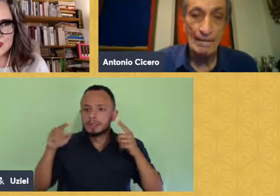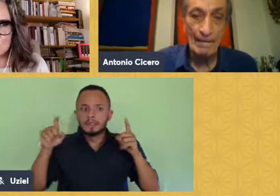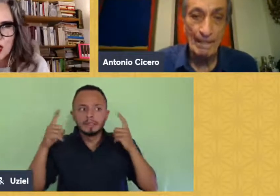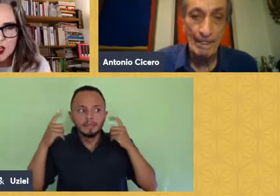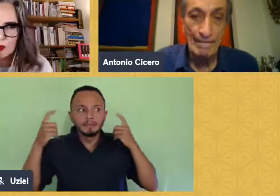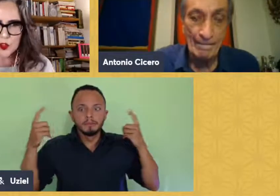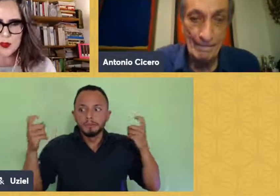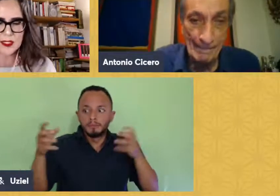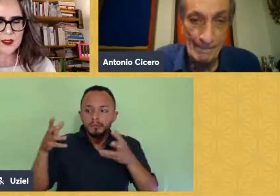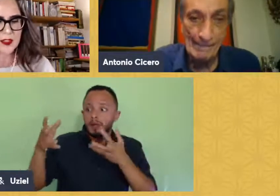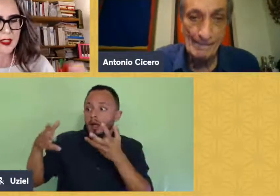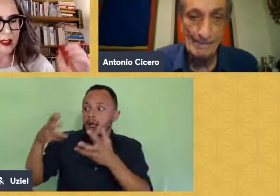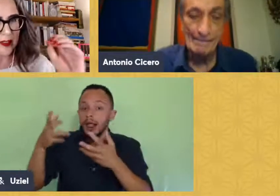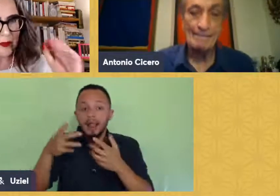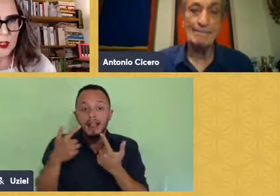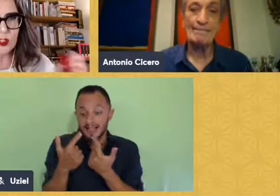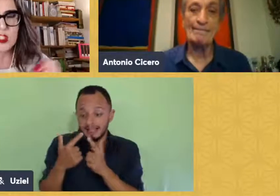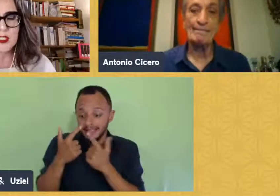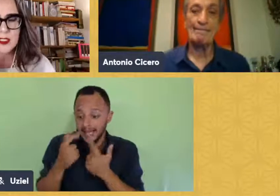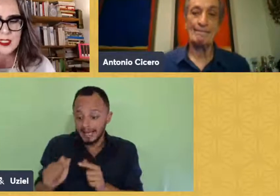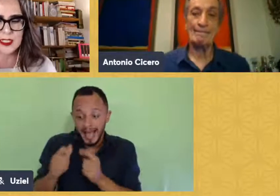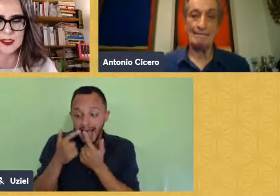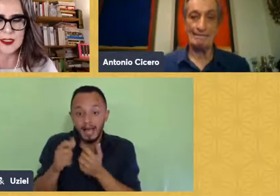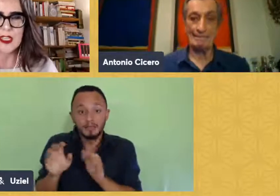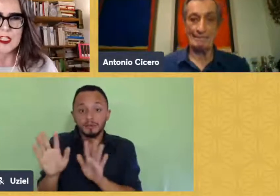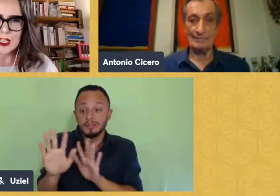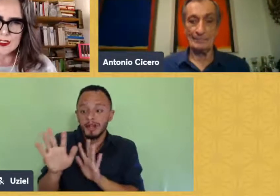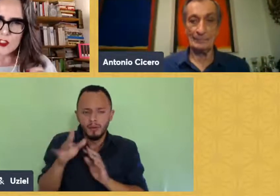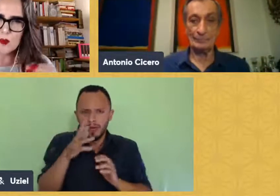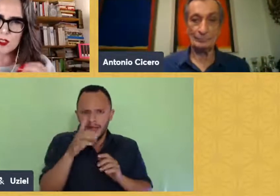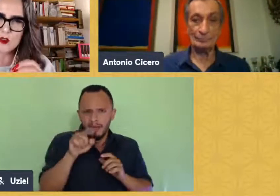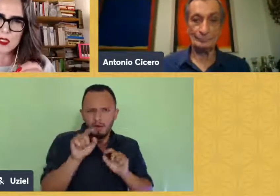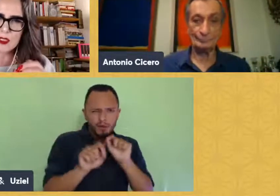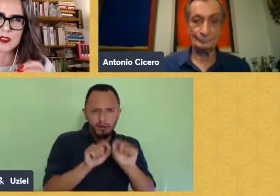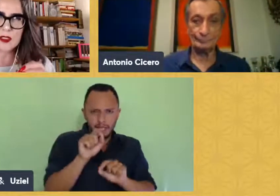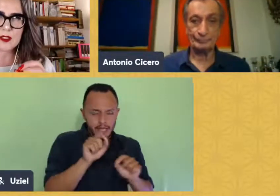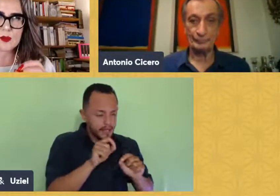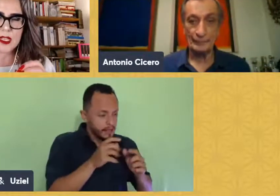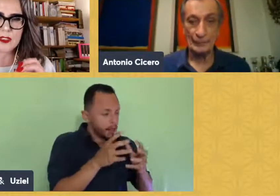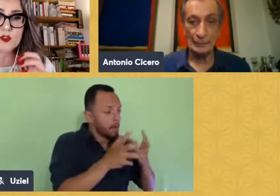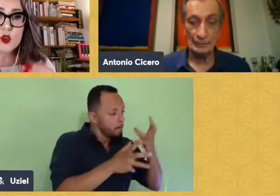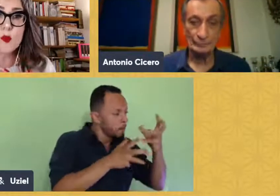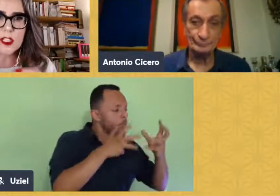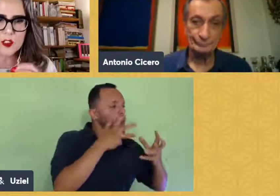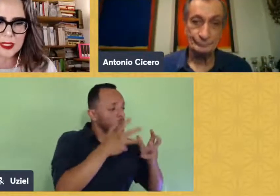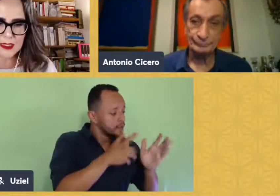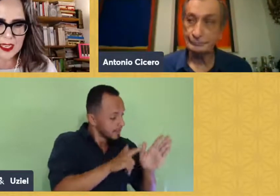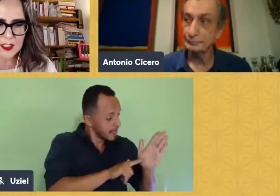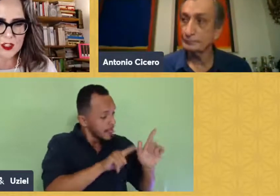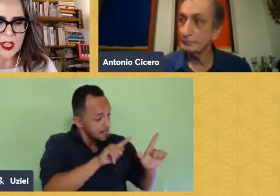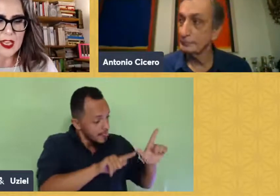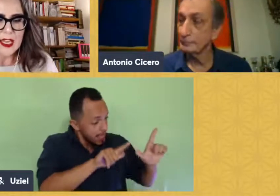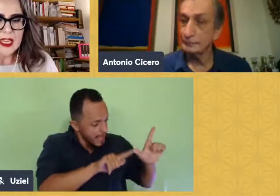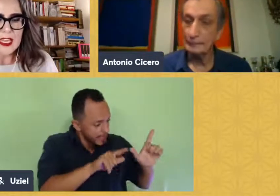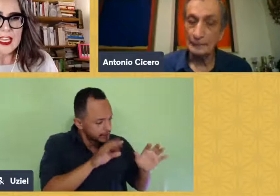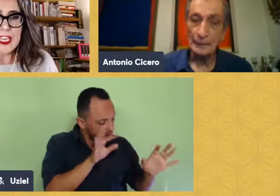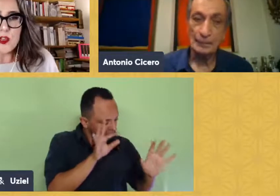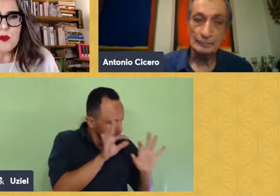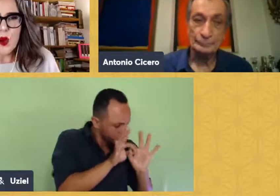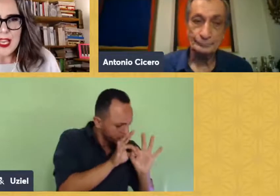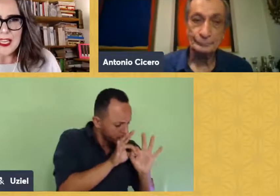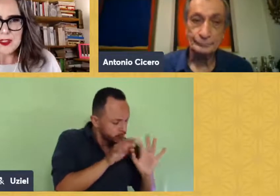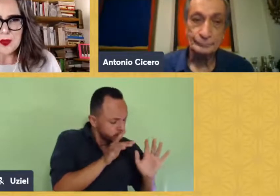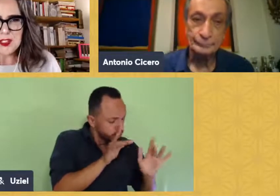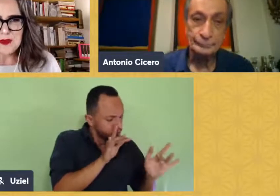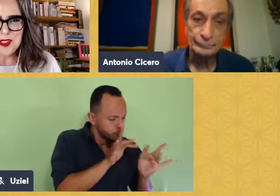uma relação muito específica entre melodia e letra, até de uma relação de compatibilidade. e que